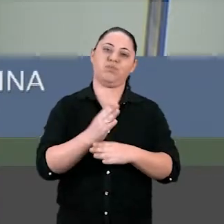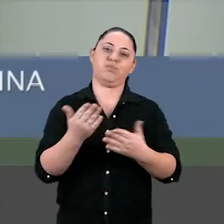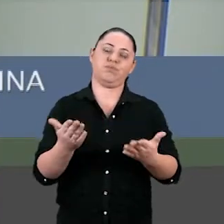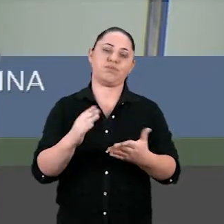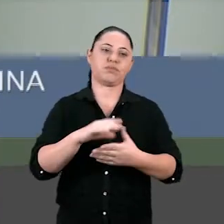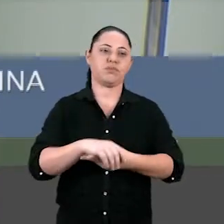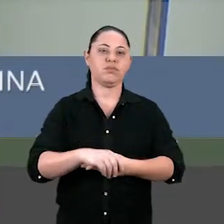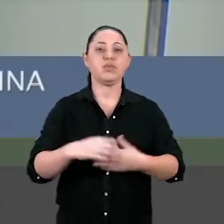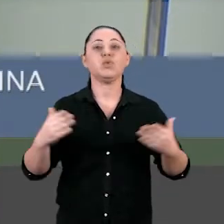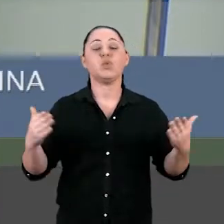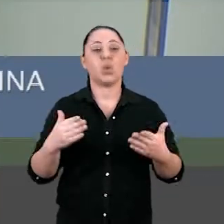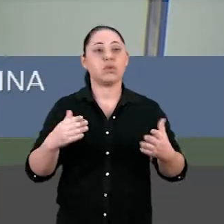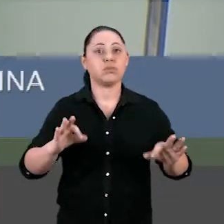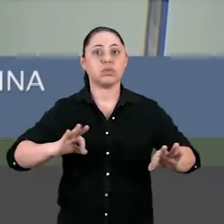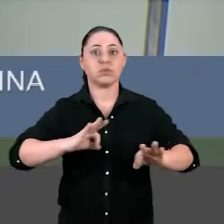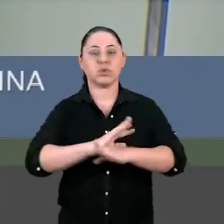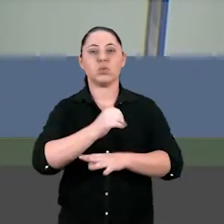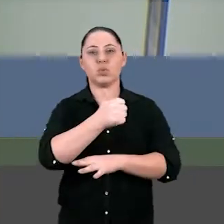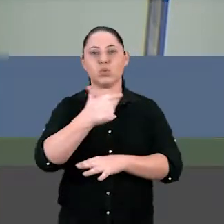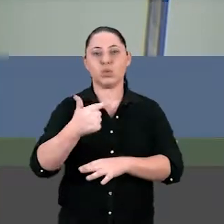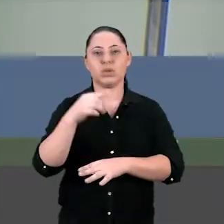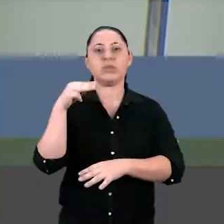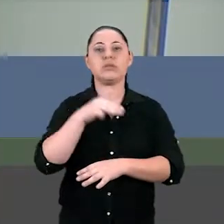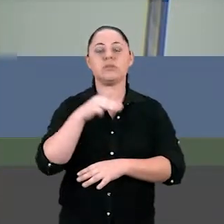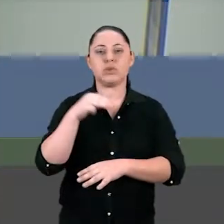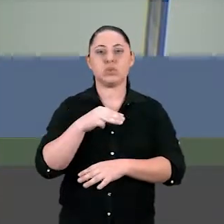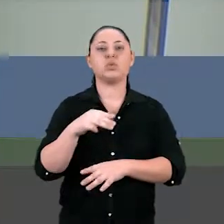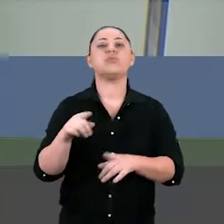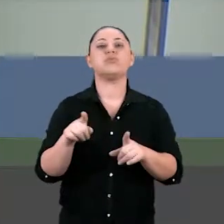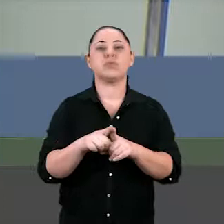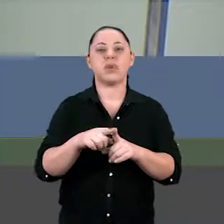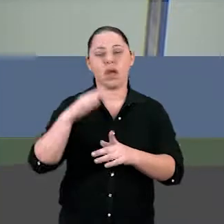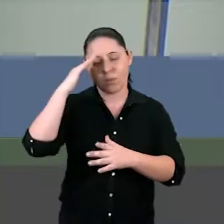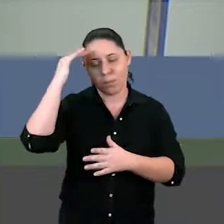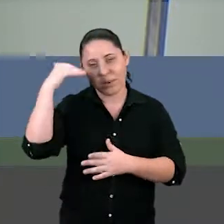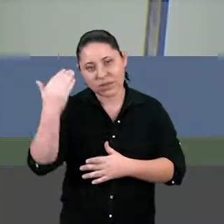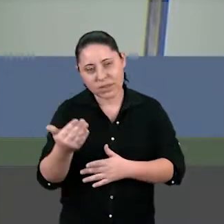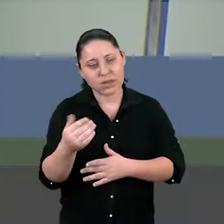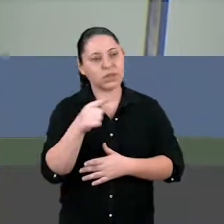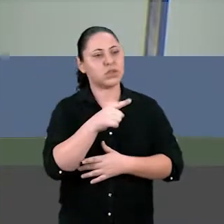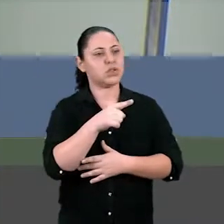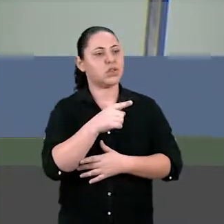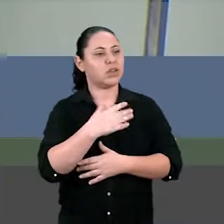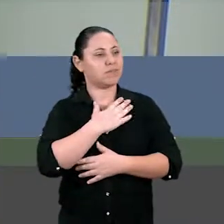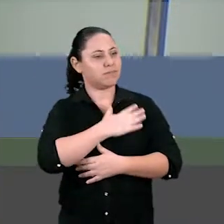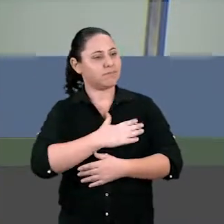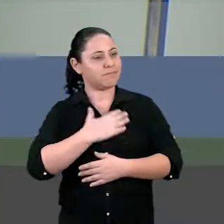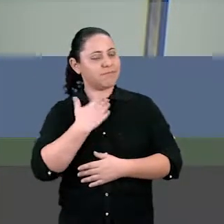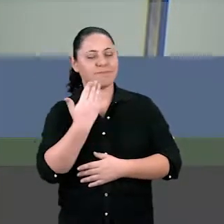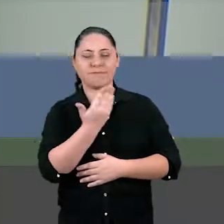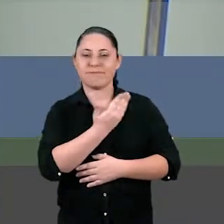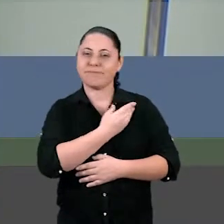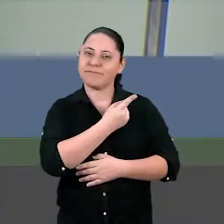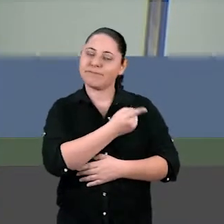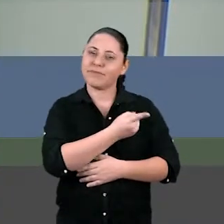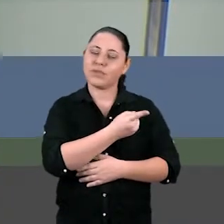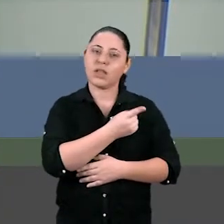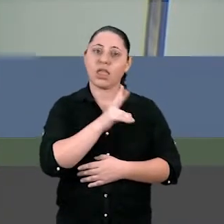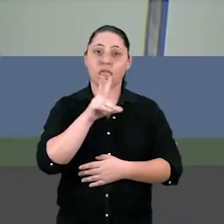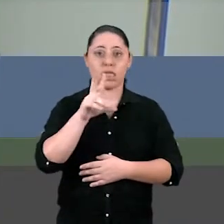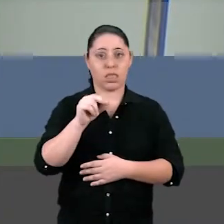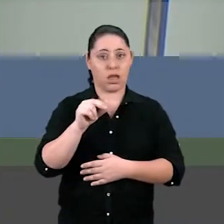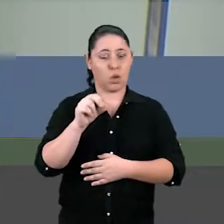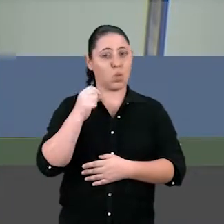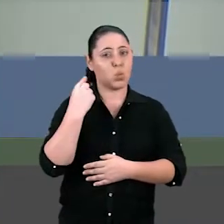cumprindo exatamente os 12 minutos, ministro Reinaldo, também em homenagem ao nosso caríssimo homenageado de hoje, não